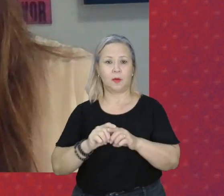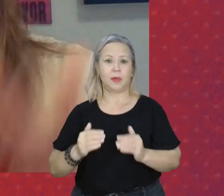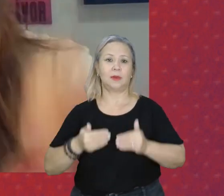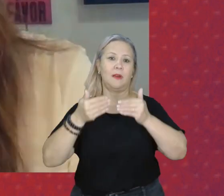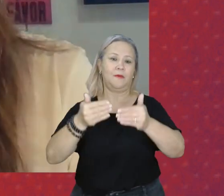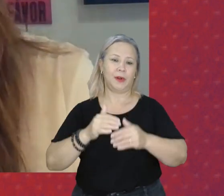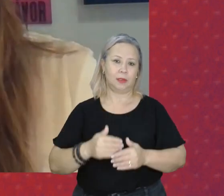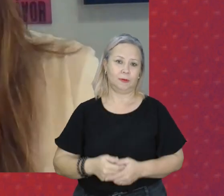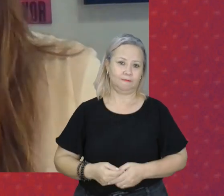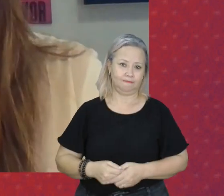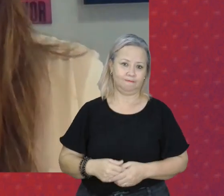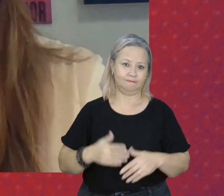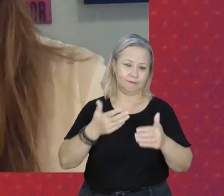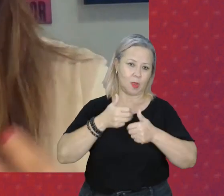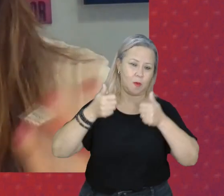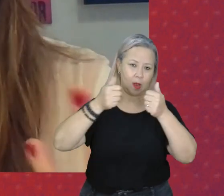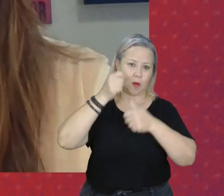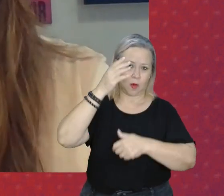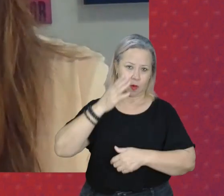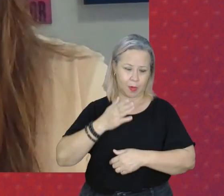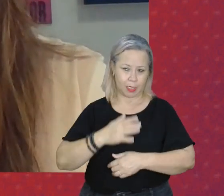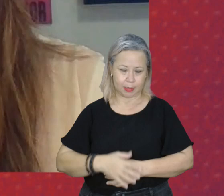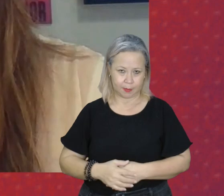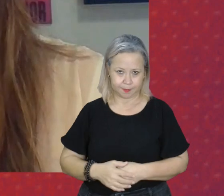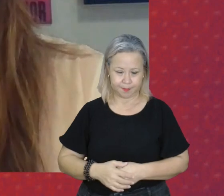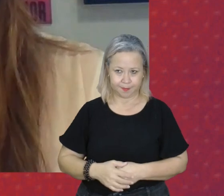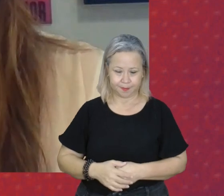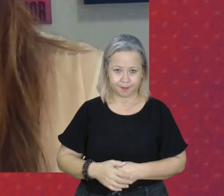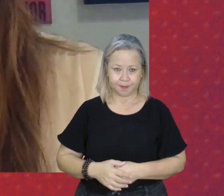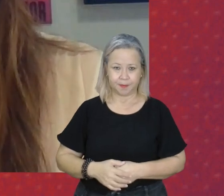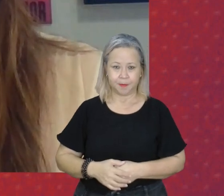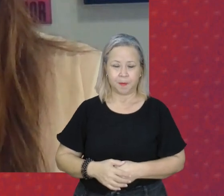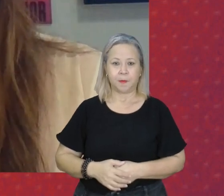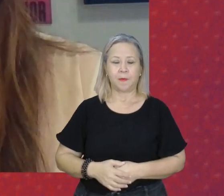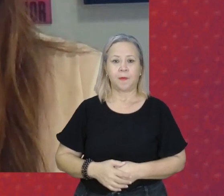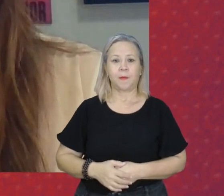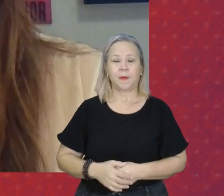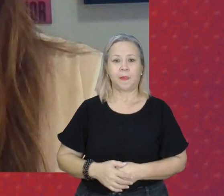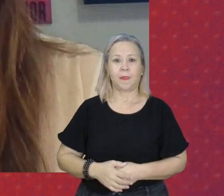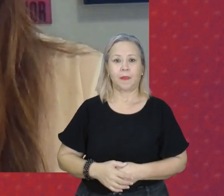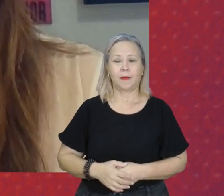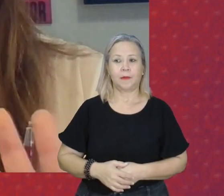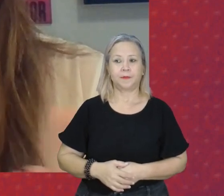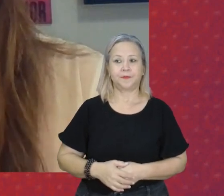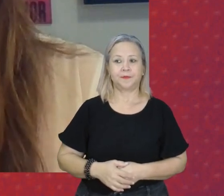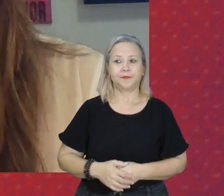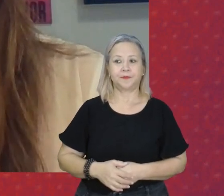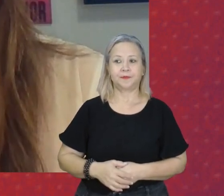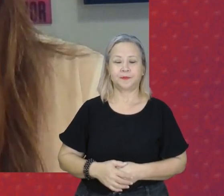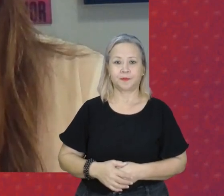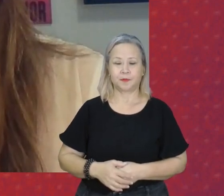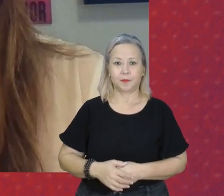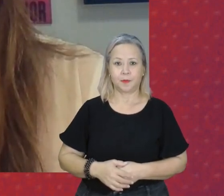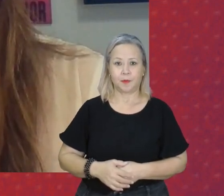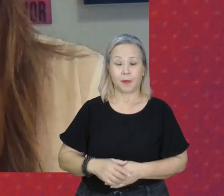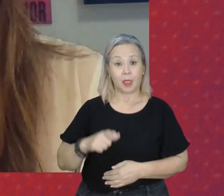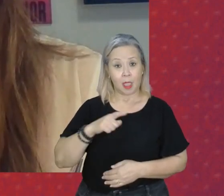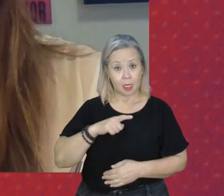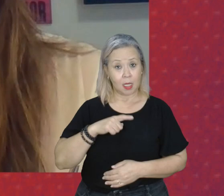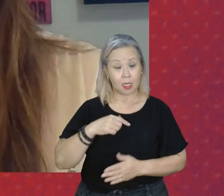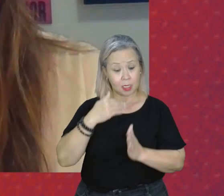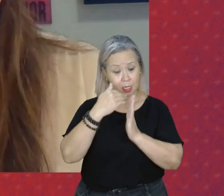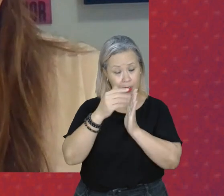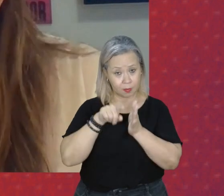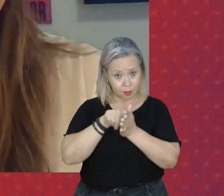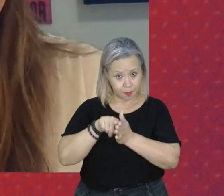peguei aqui o ranking, estou olhando. Depois eu compartilho com vocês, disponibilizo para a TVPT, eu tenho aqui o ranking para